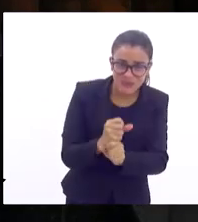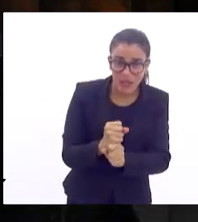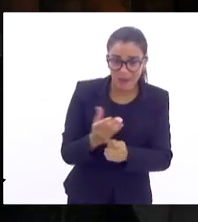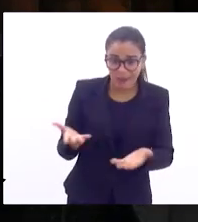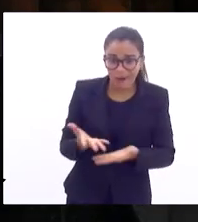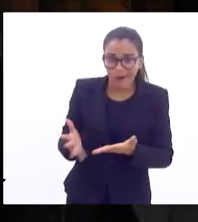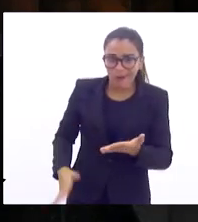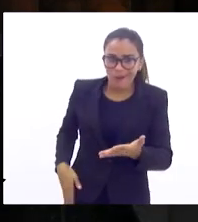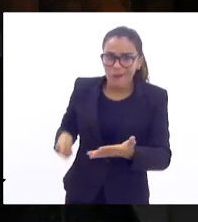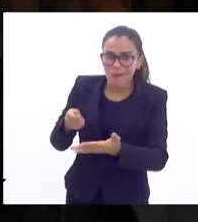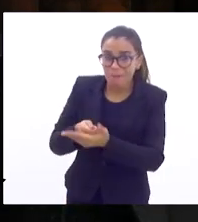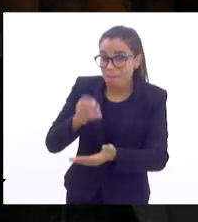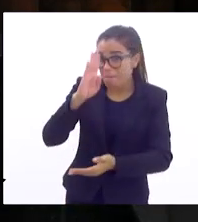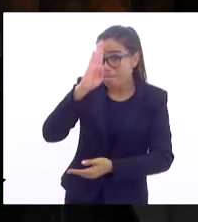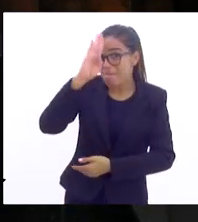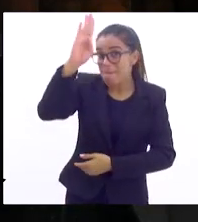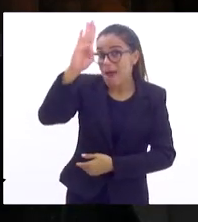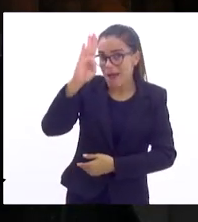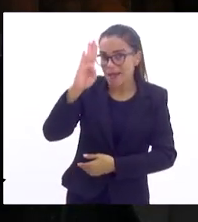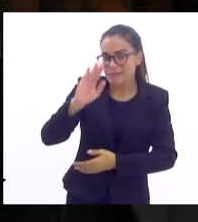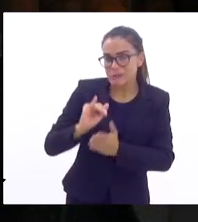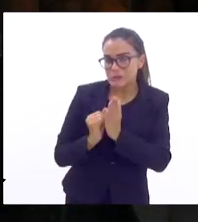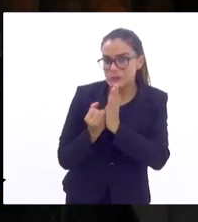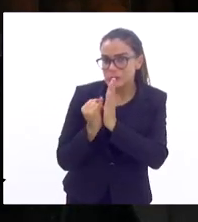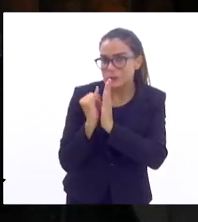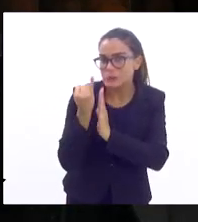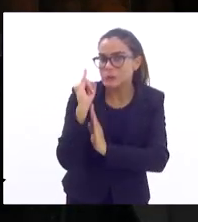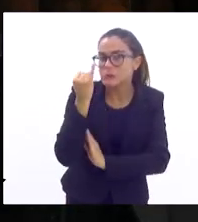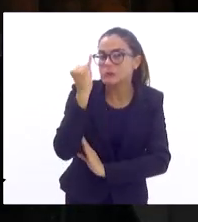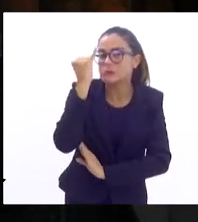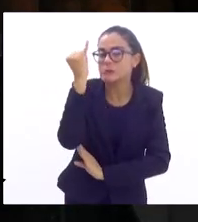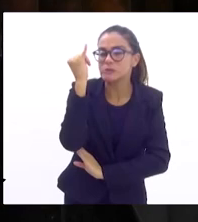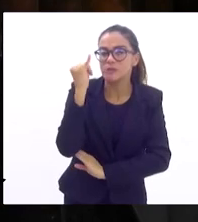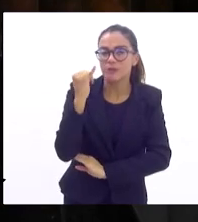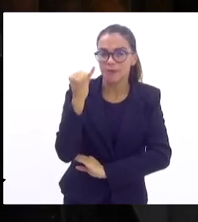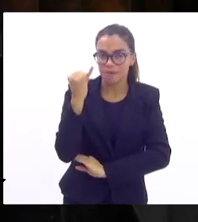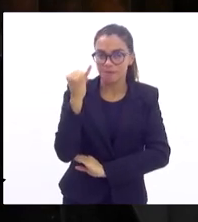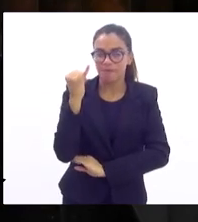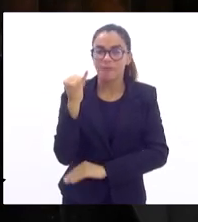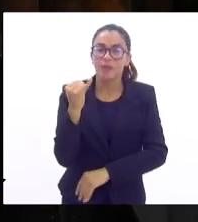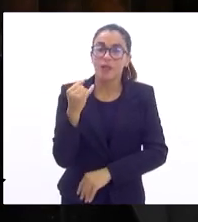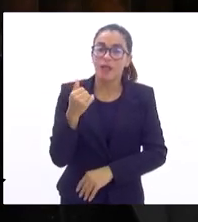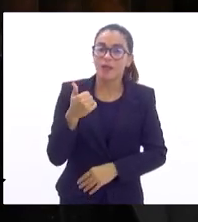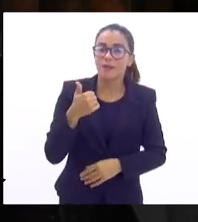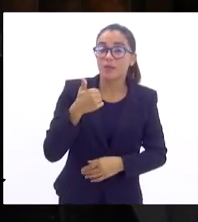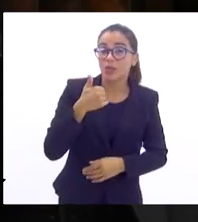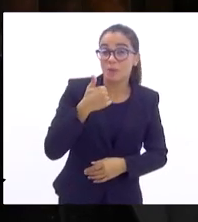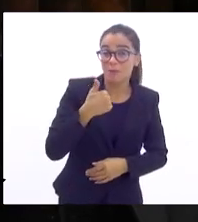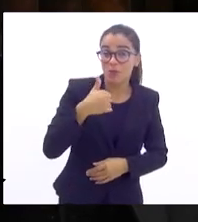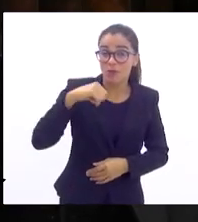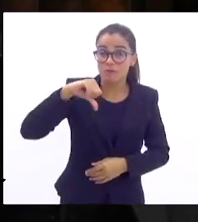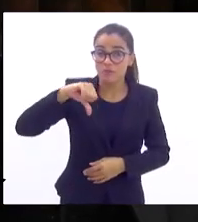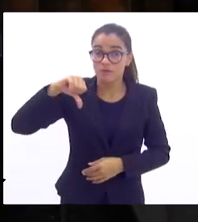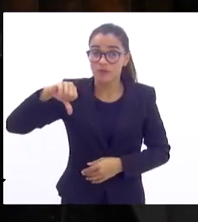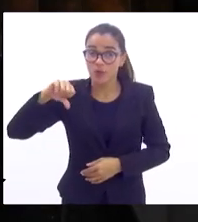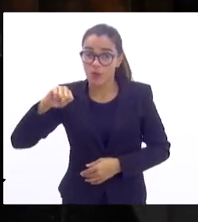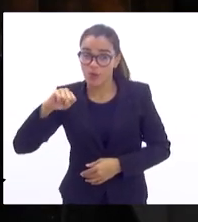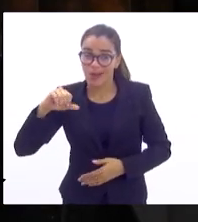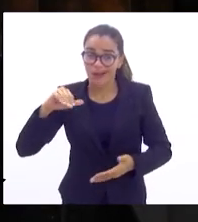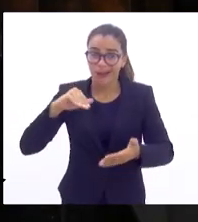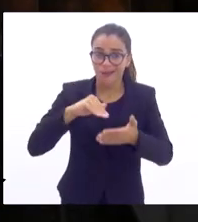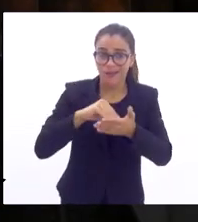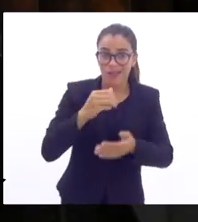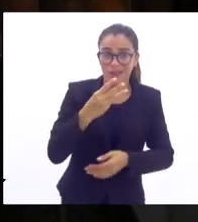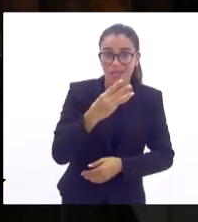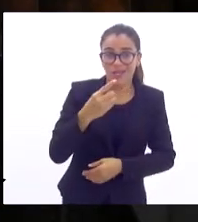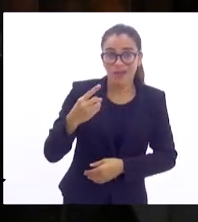pagando o principal mais juros corrige como de 98 a 31